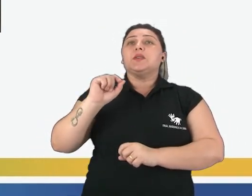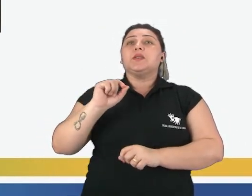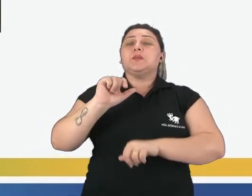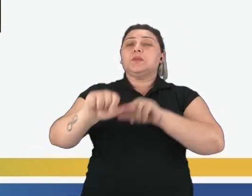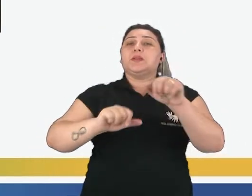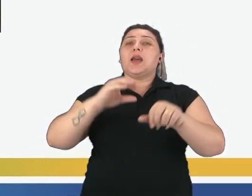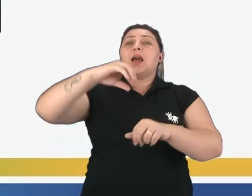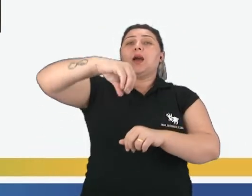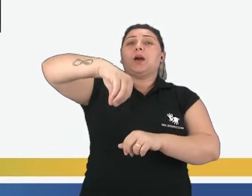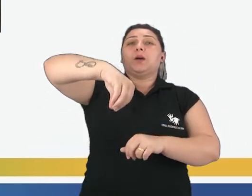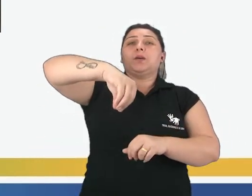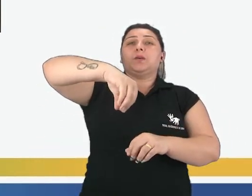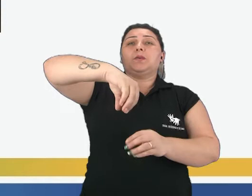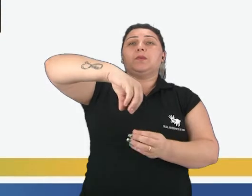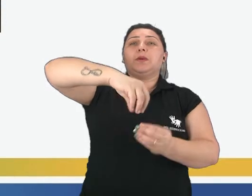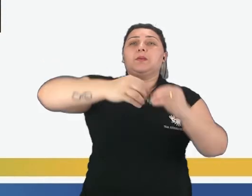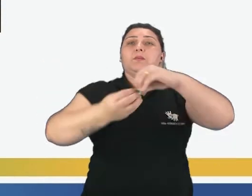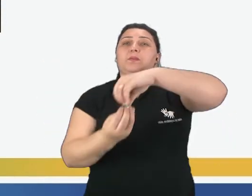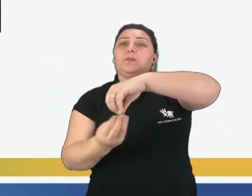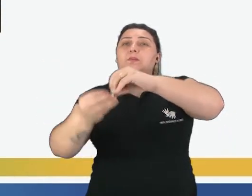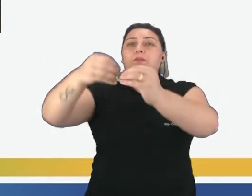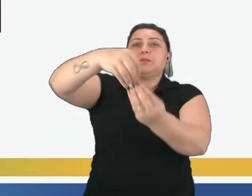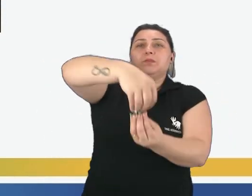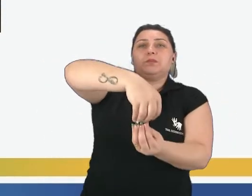revolucionou depois do relógio de sol foi a